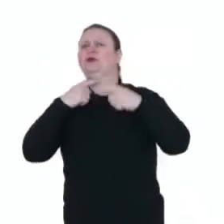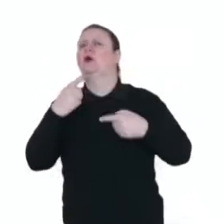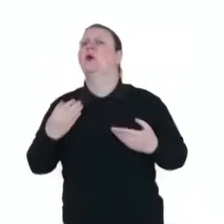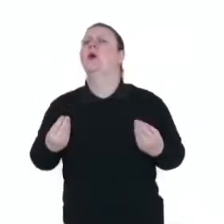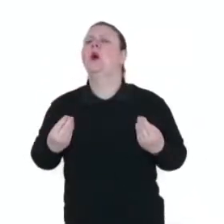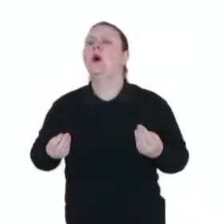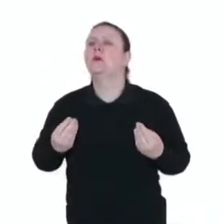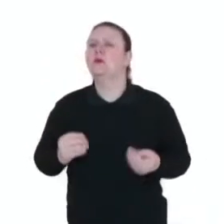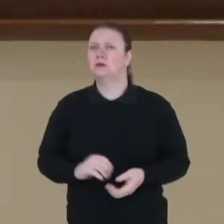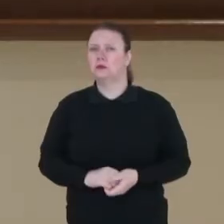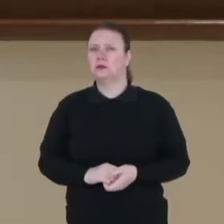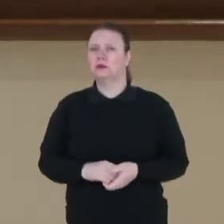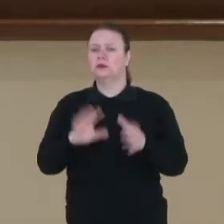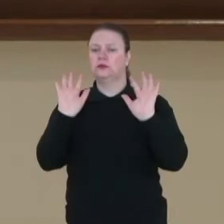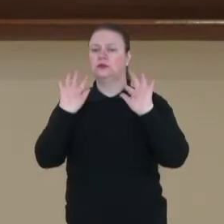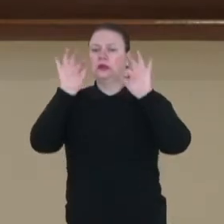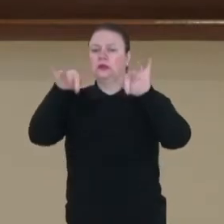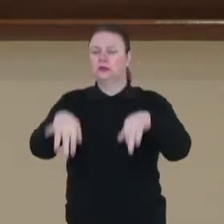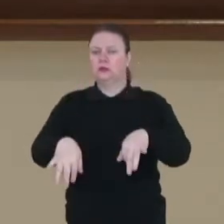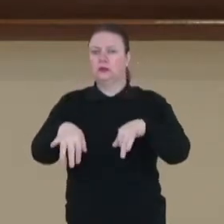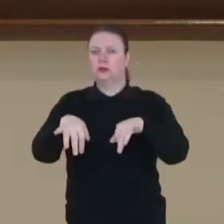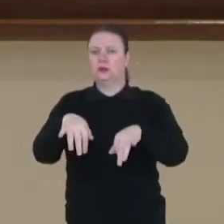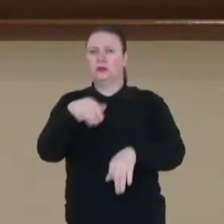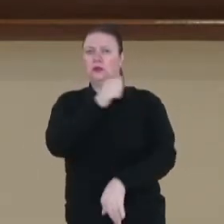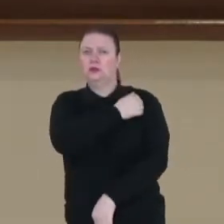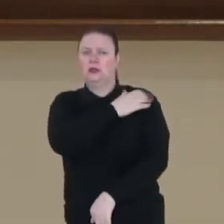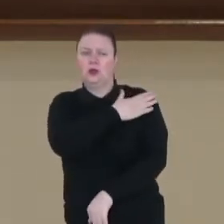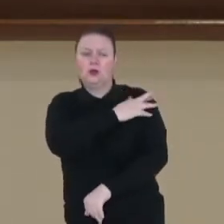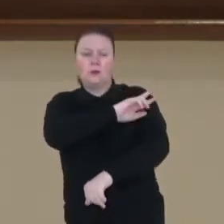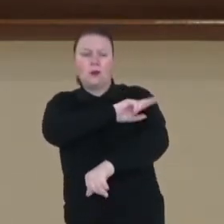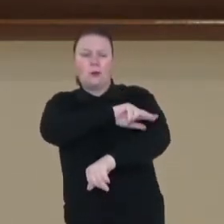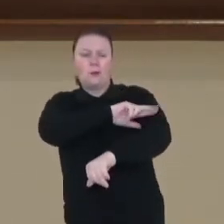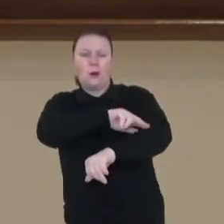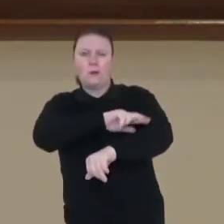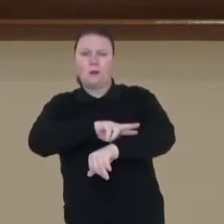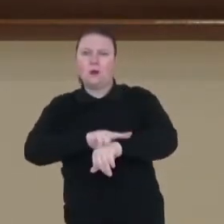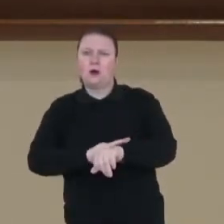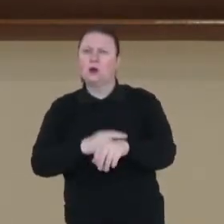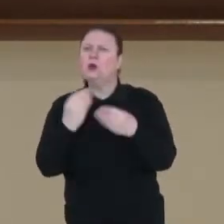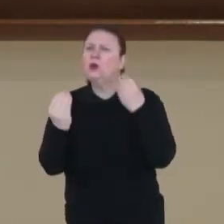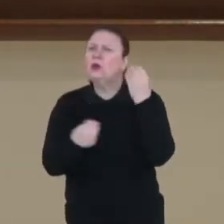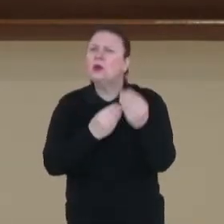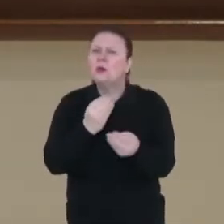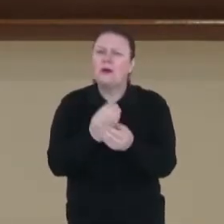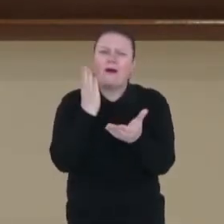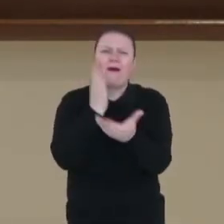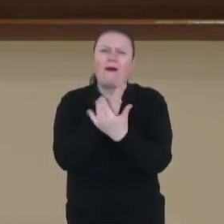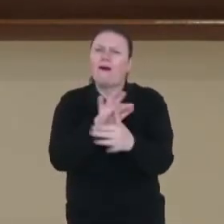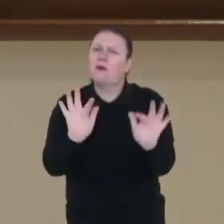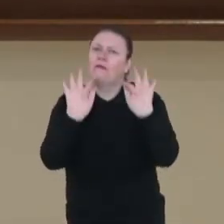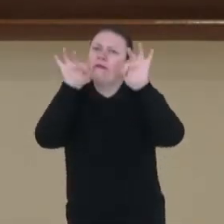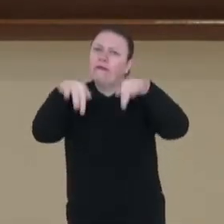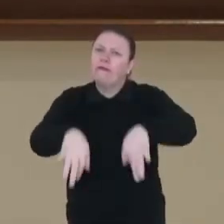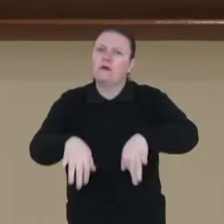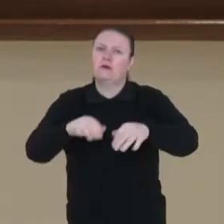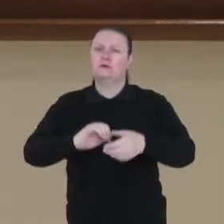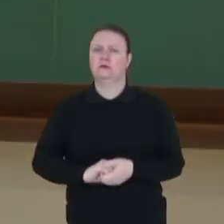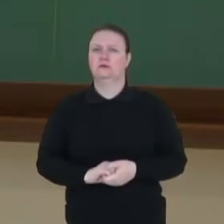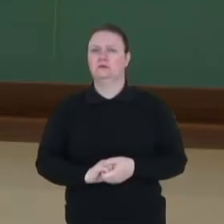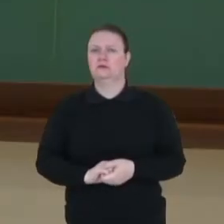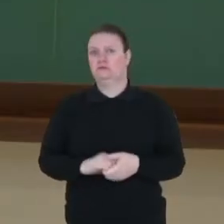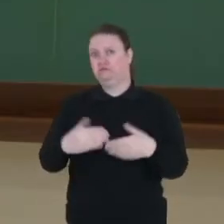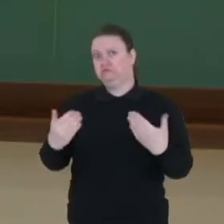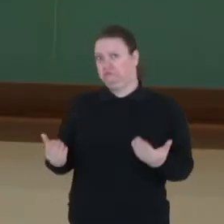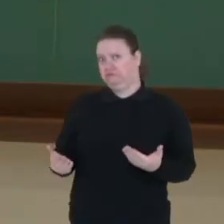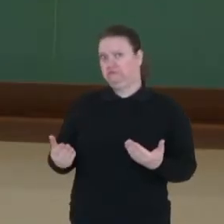com o racismo em nossa sociedade? Como podemos utilizar, porque a teoria do darwinismo social, ela vai entrar também